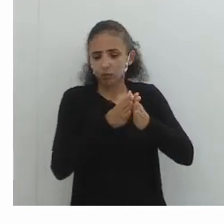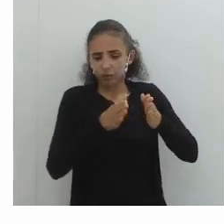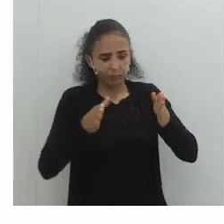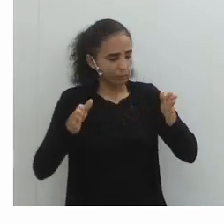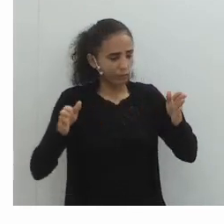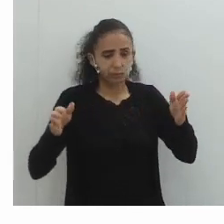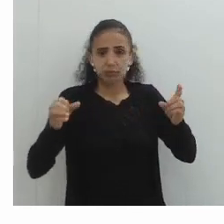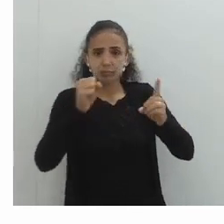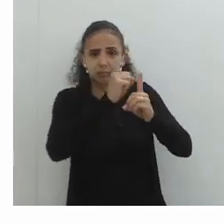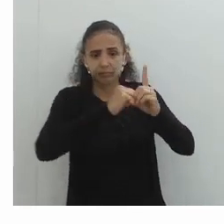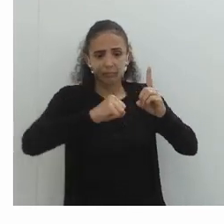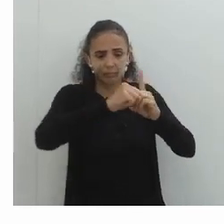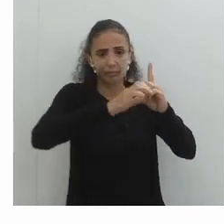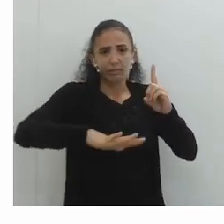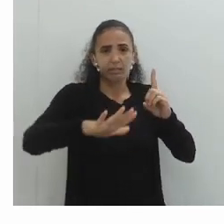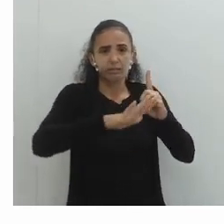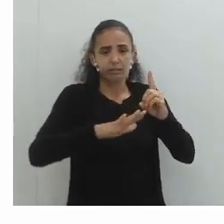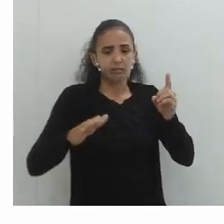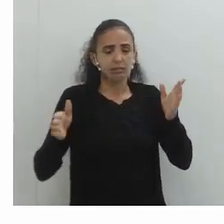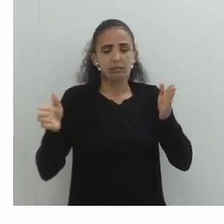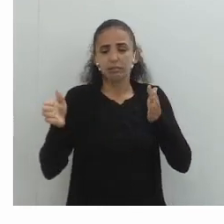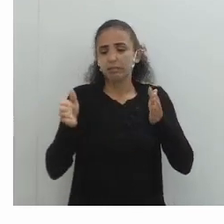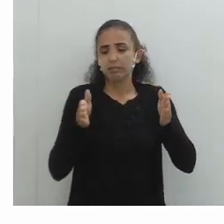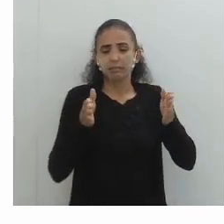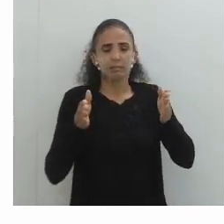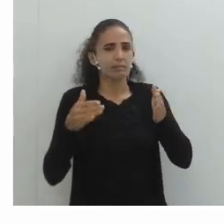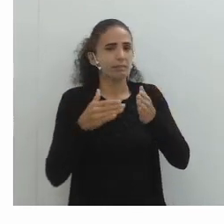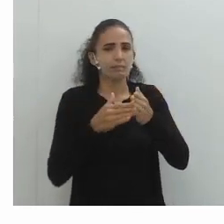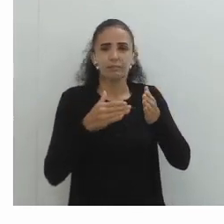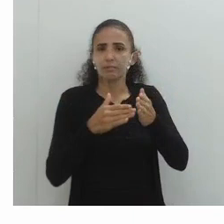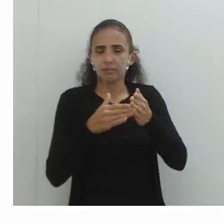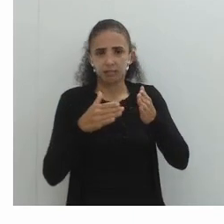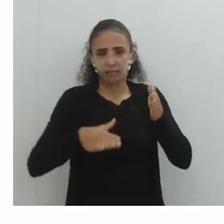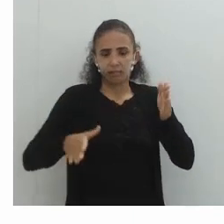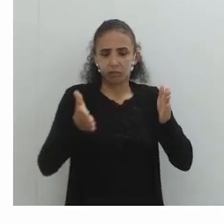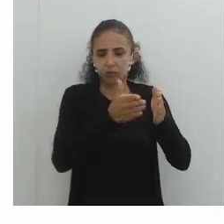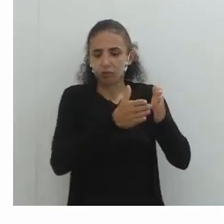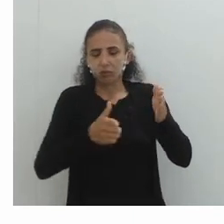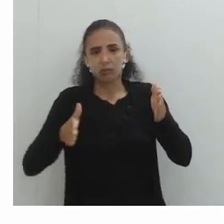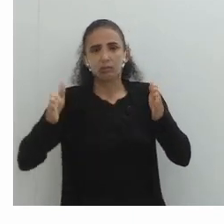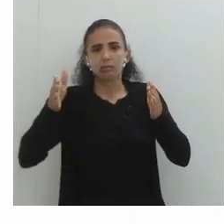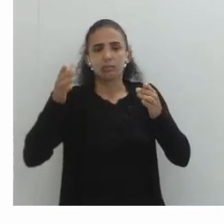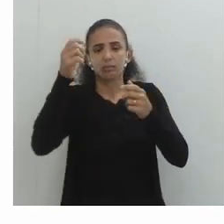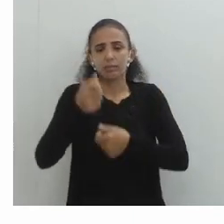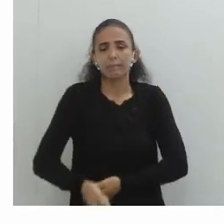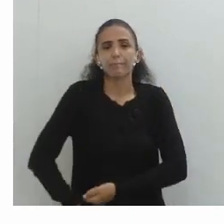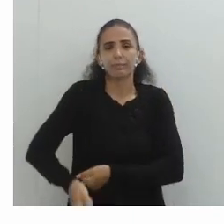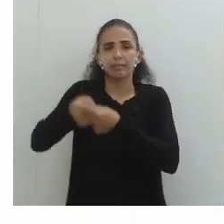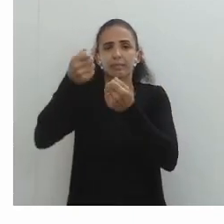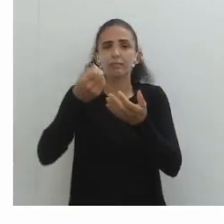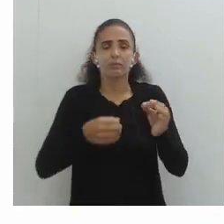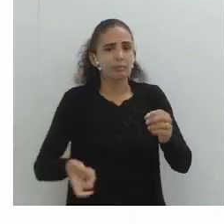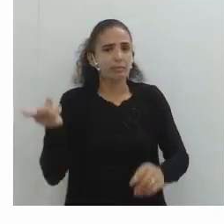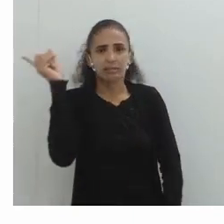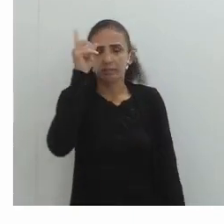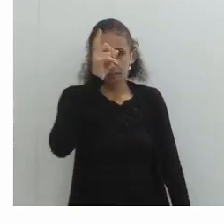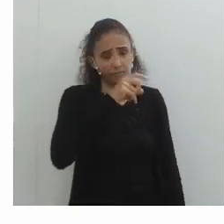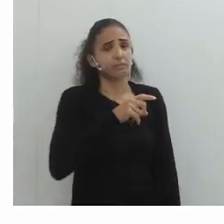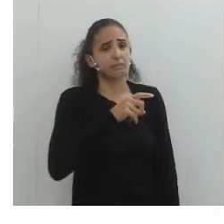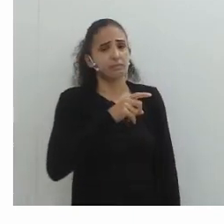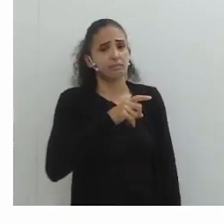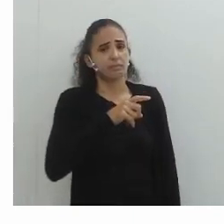espaço social está sendo vivenciado, ou seja, há uma influência sobre